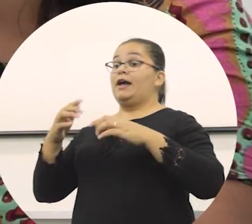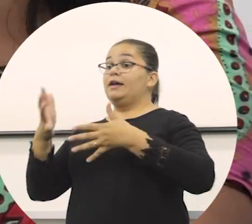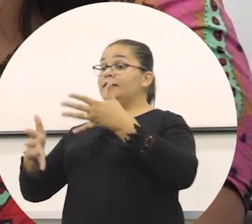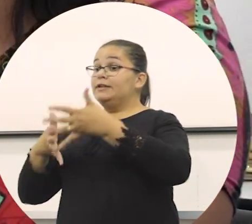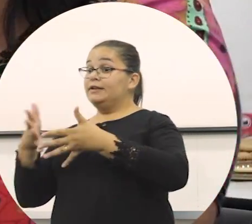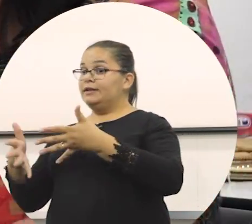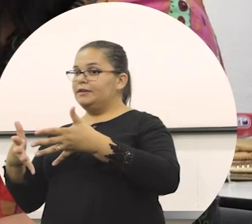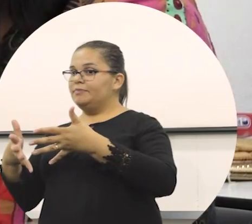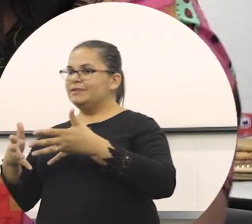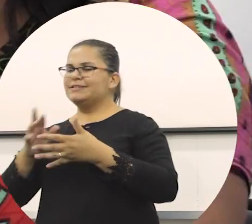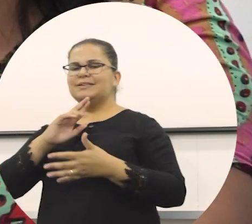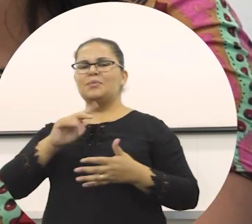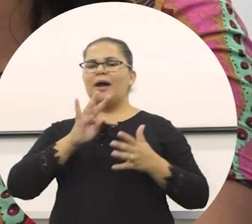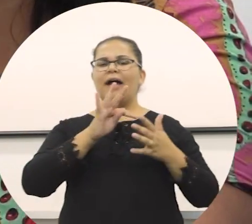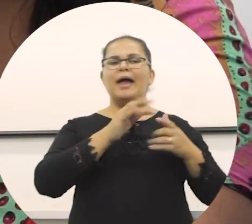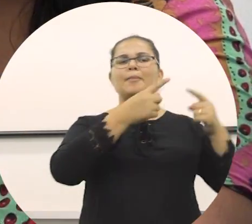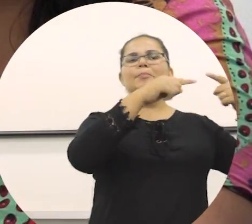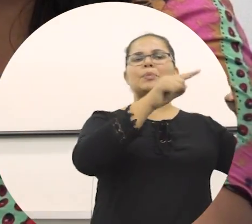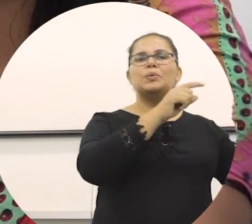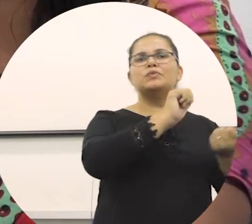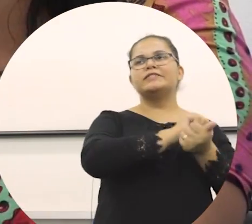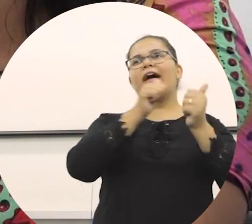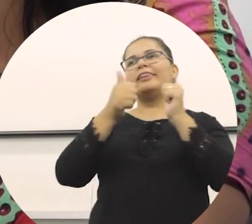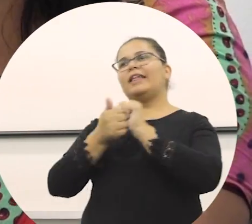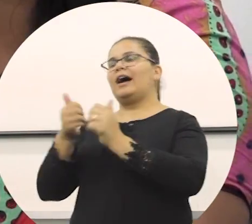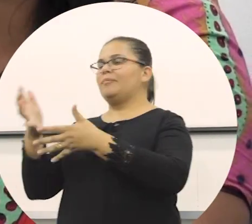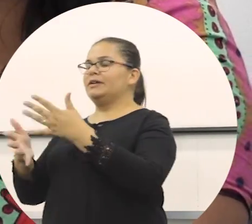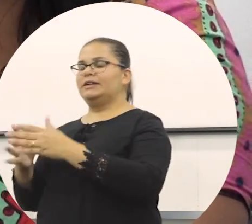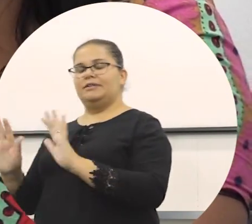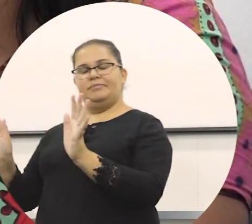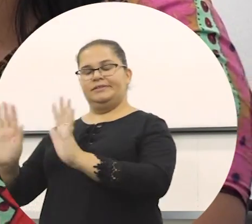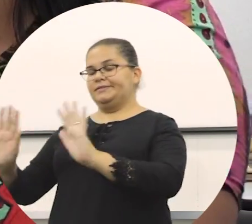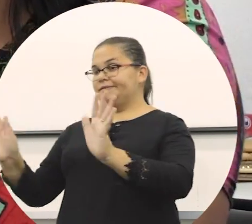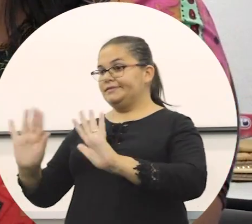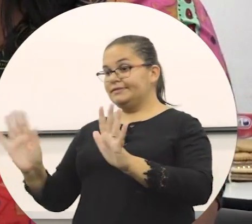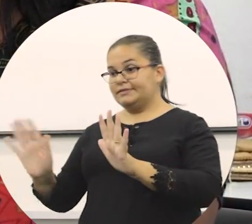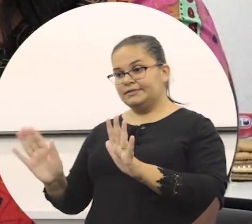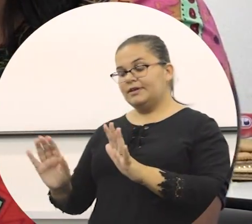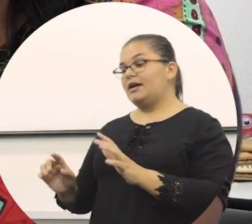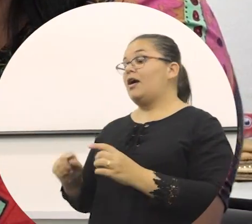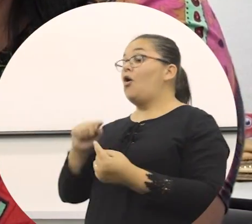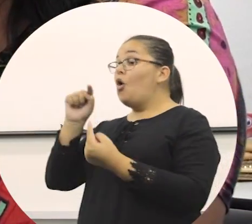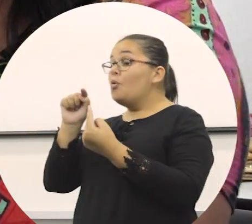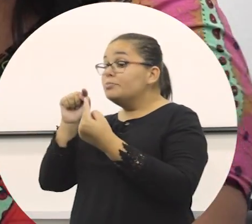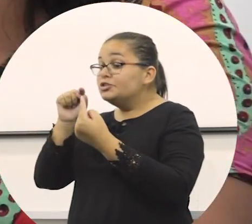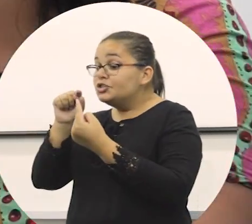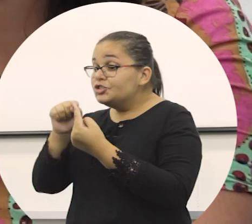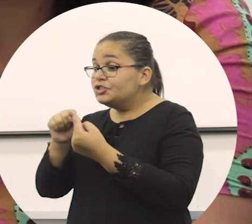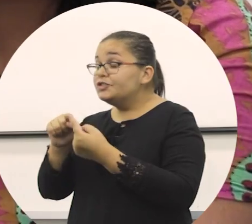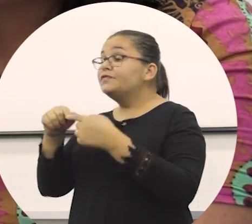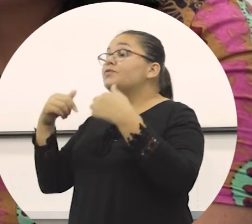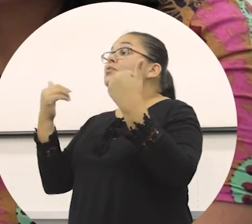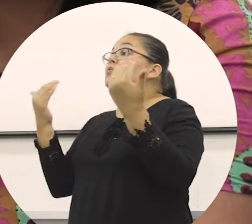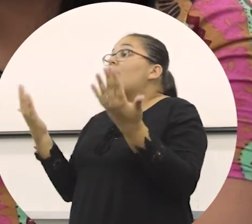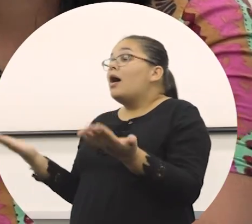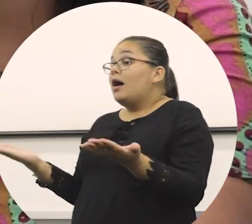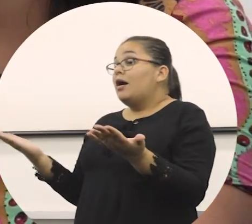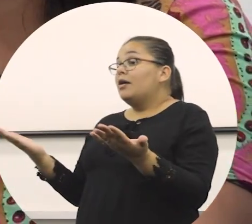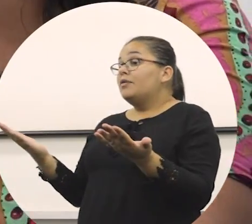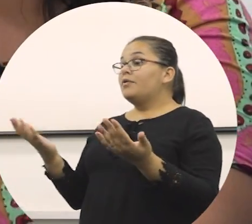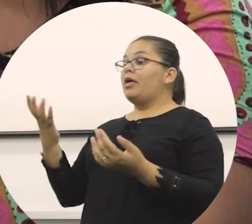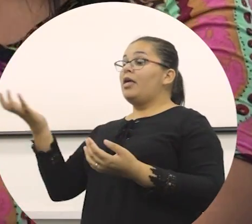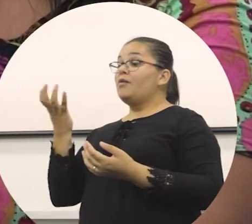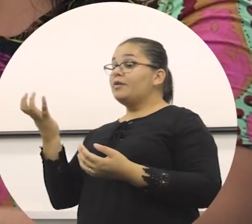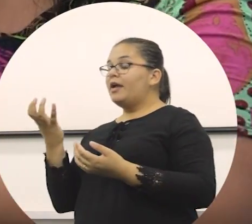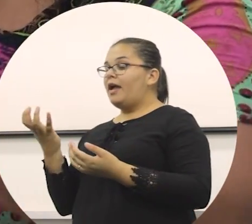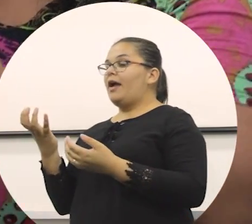mas não adaptando material e metodologia, não, é adaptando objetivo. O meu objetivo é